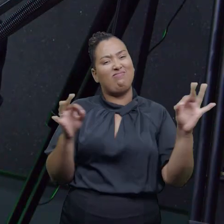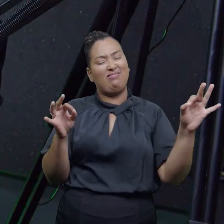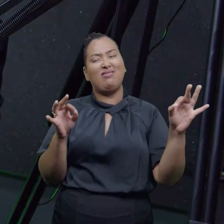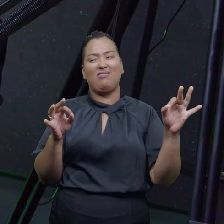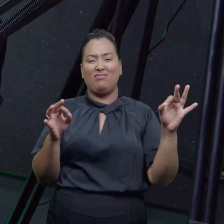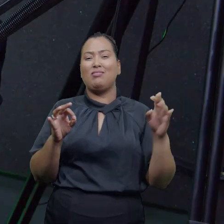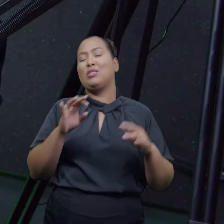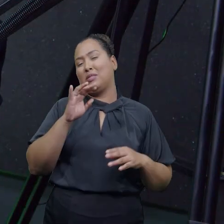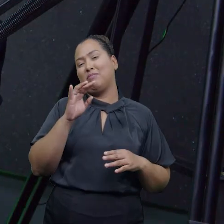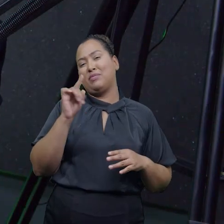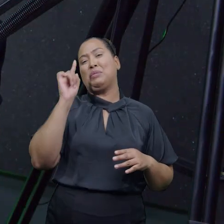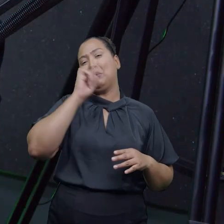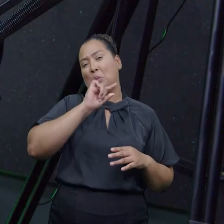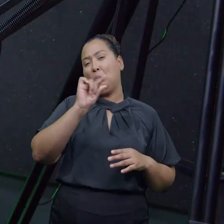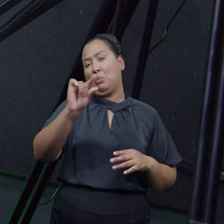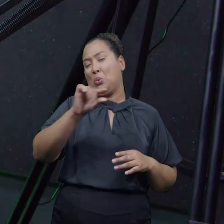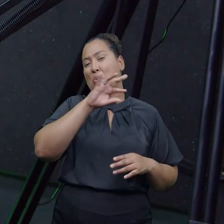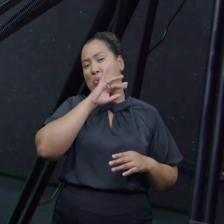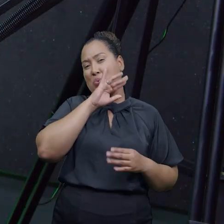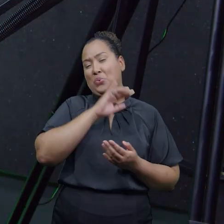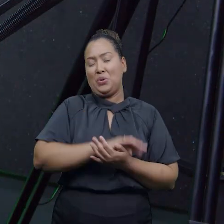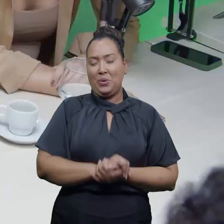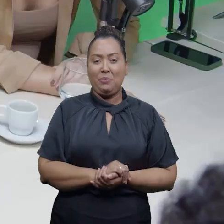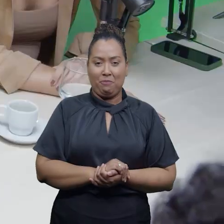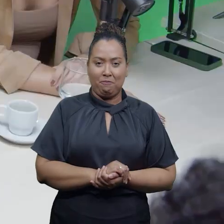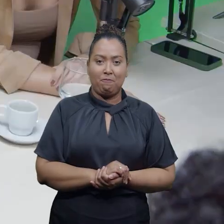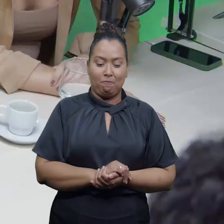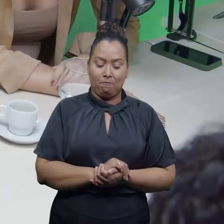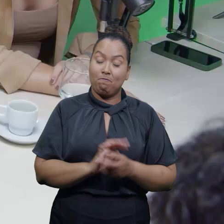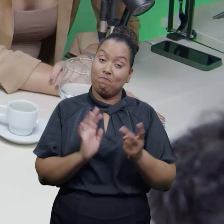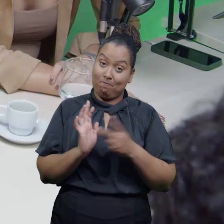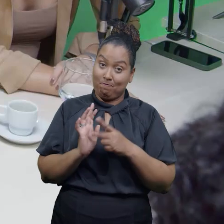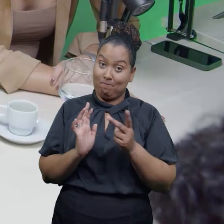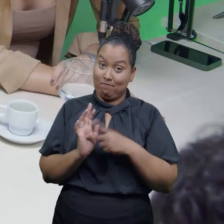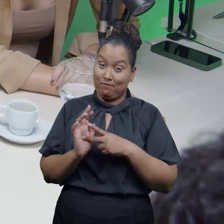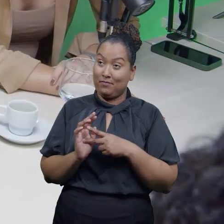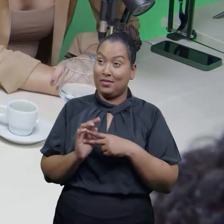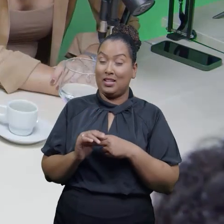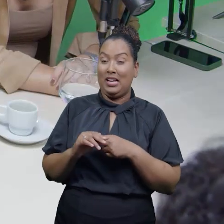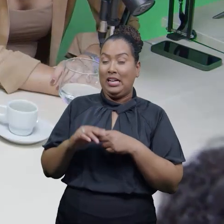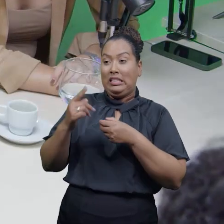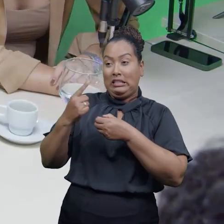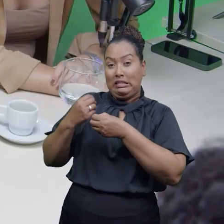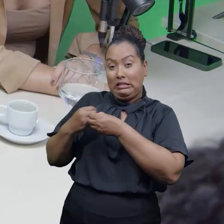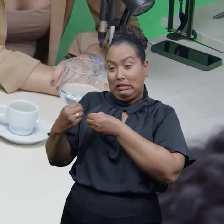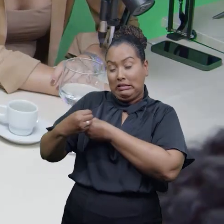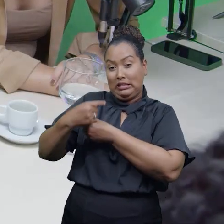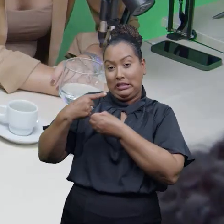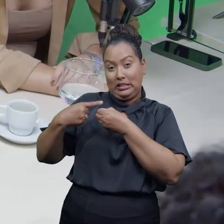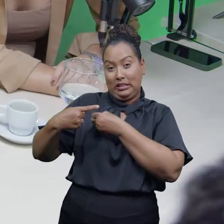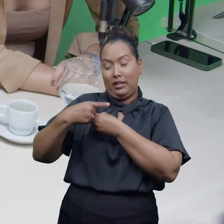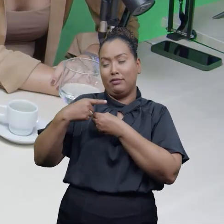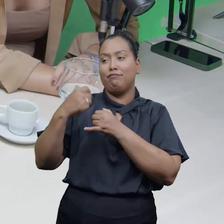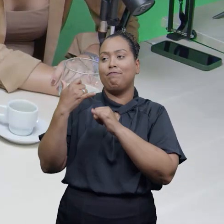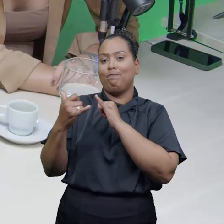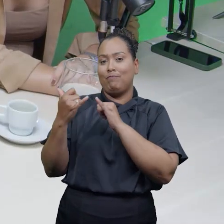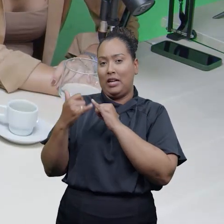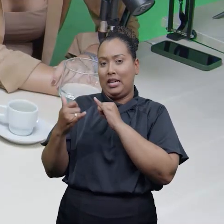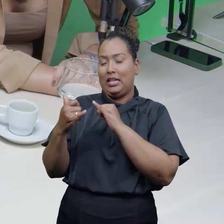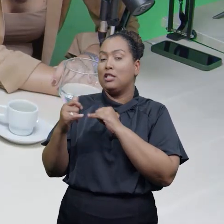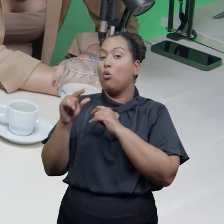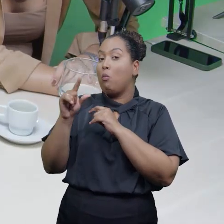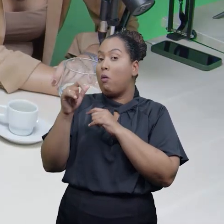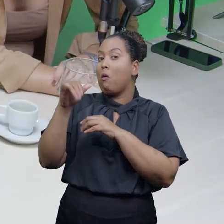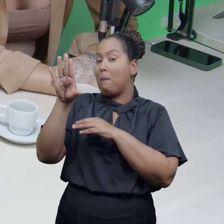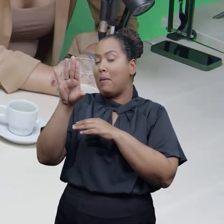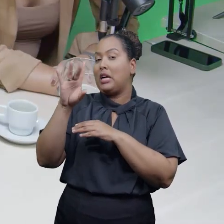parece insuficiente e até desumano. A realidade do entorno não é muito diferente. Eu diria que